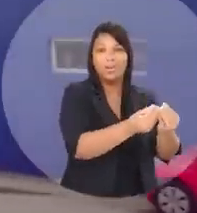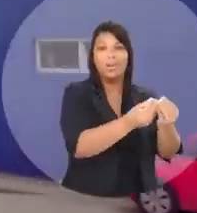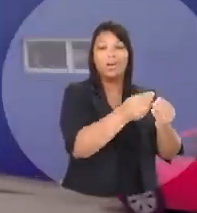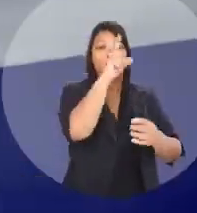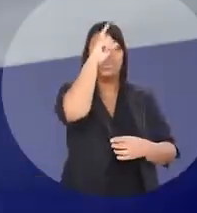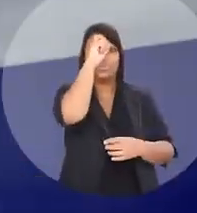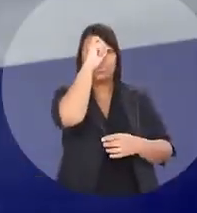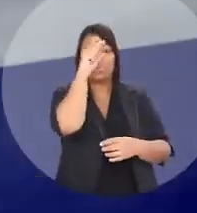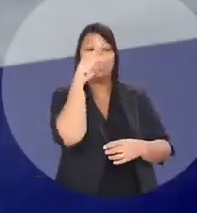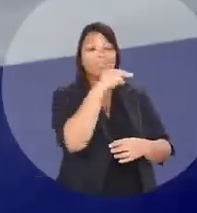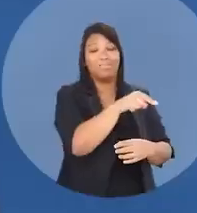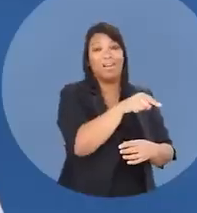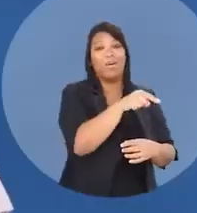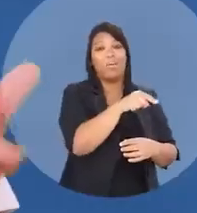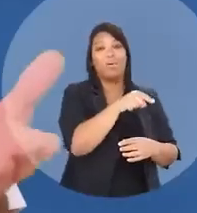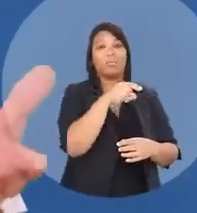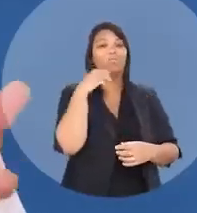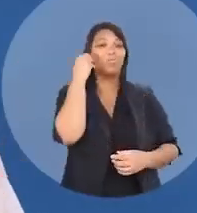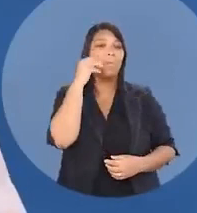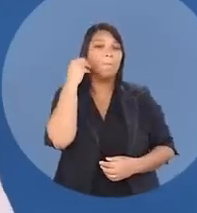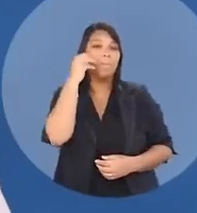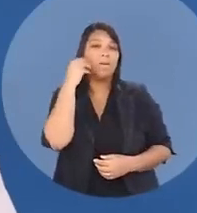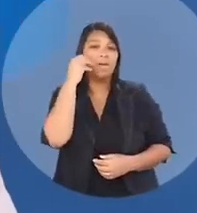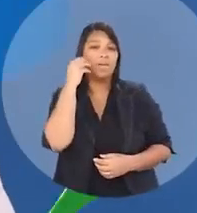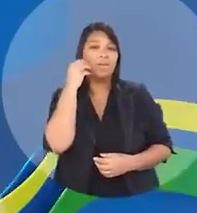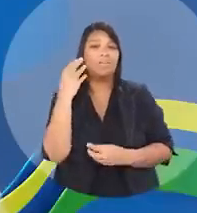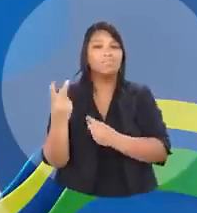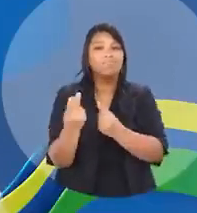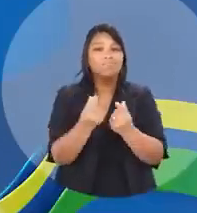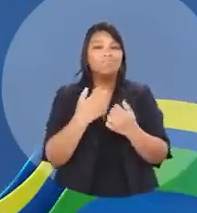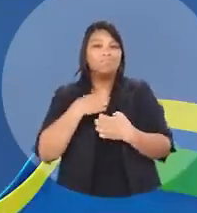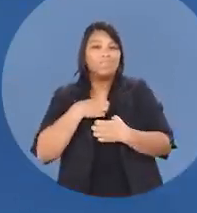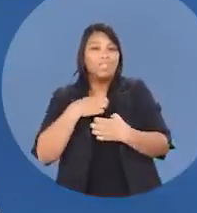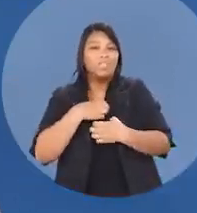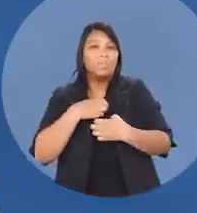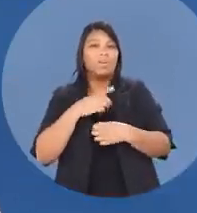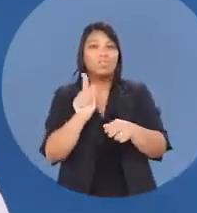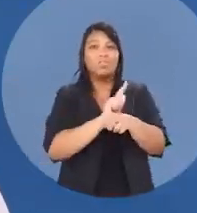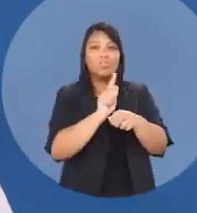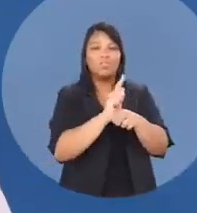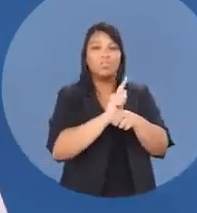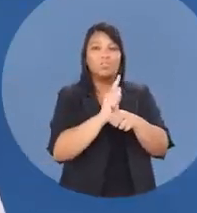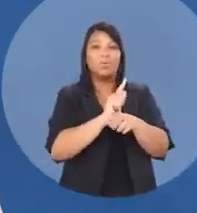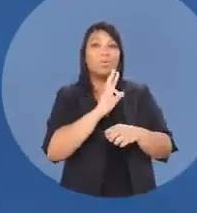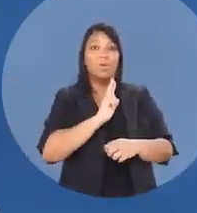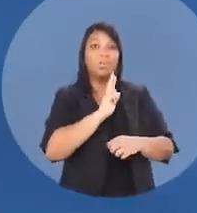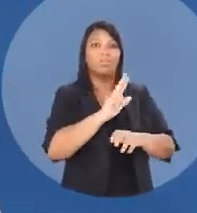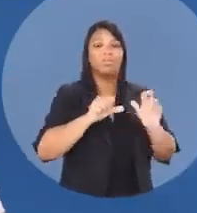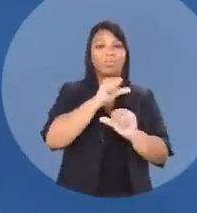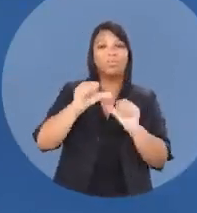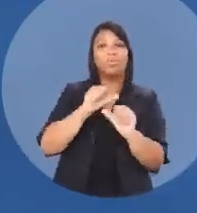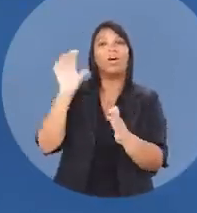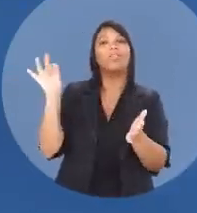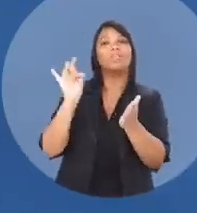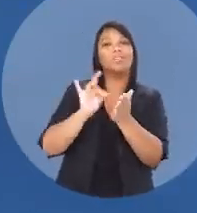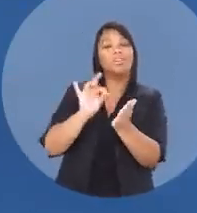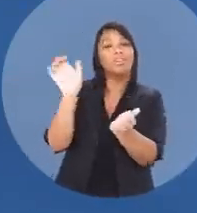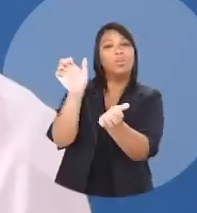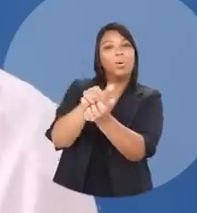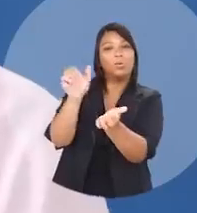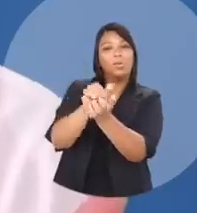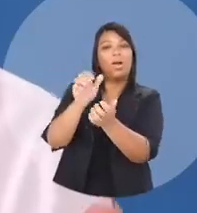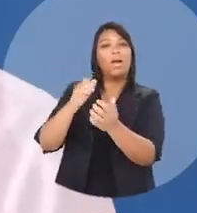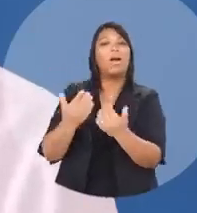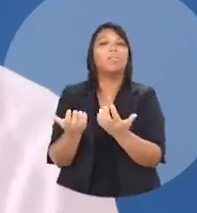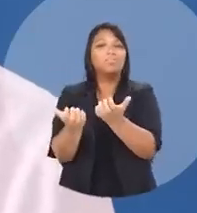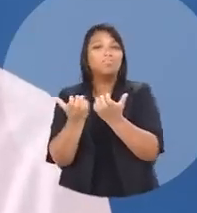da maternidade Rita Barradas. É com experiência e sensibilidade de uma gestão de resultados que vamos mudar a realidade do nosso estado.